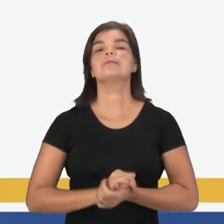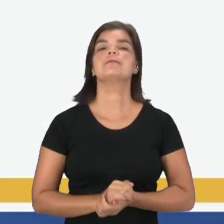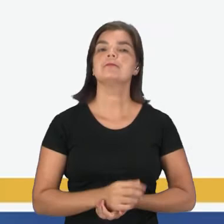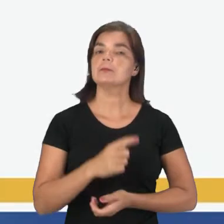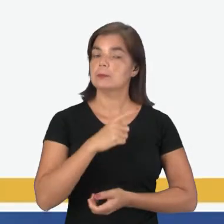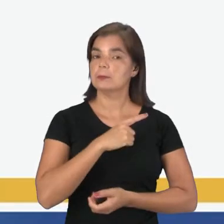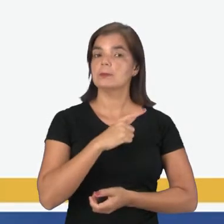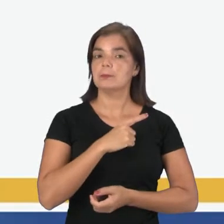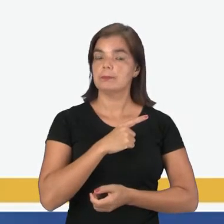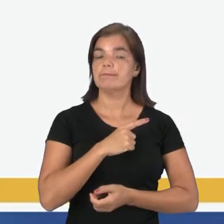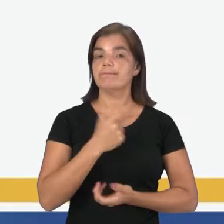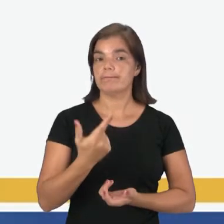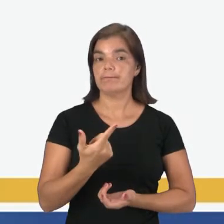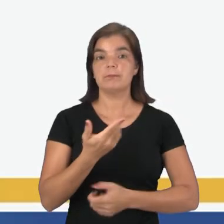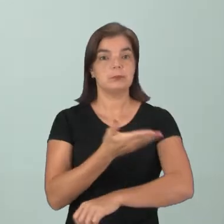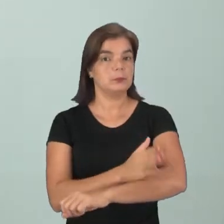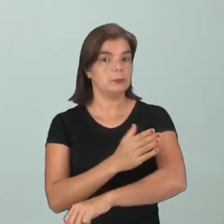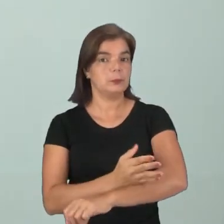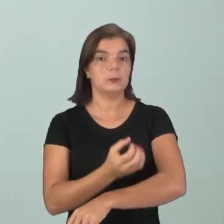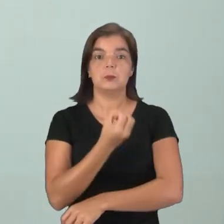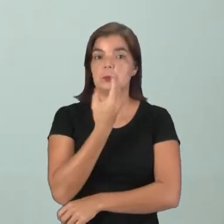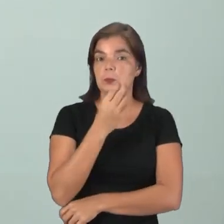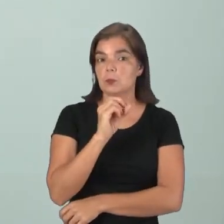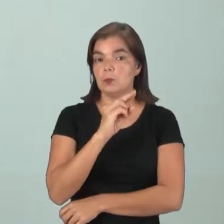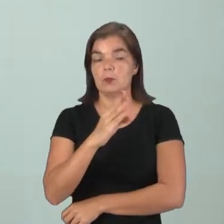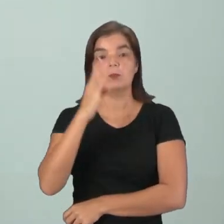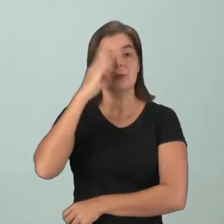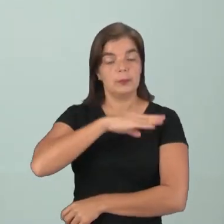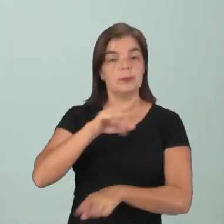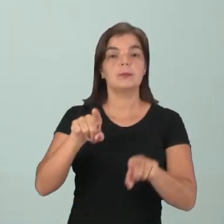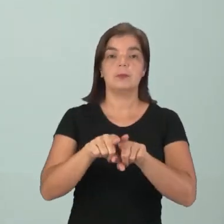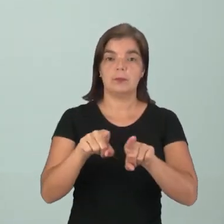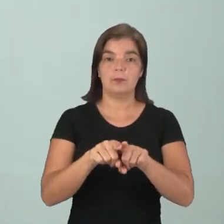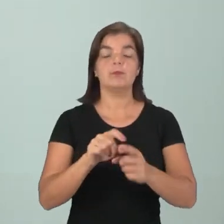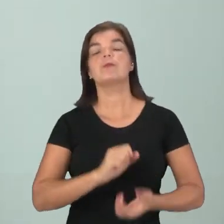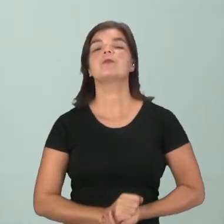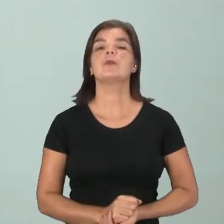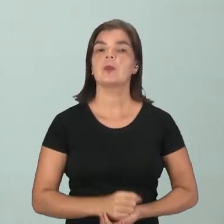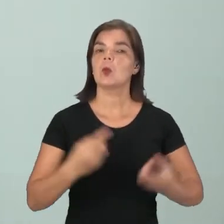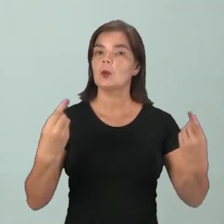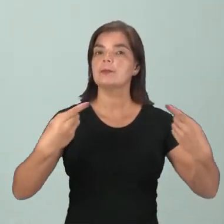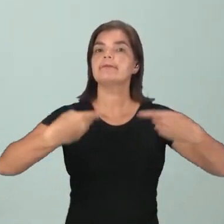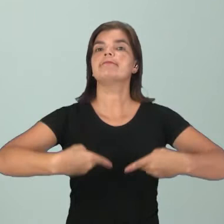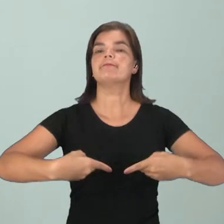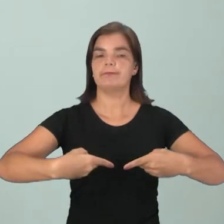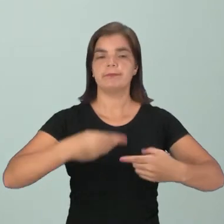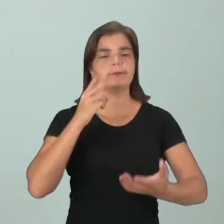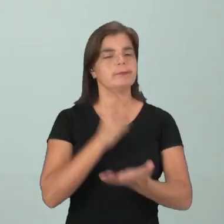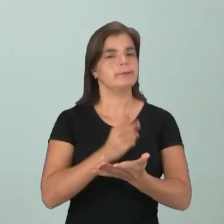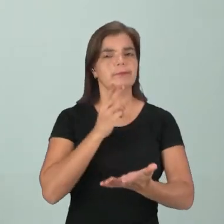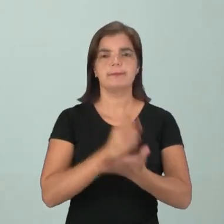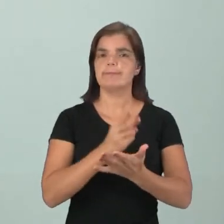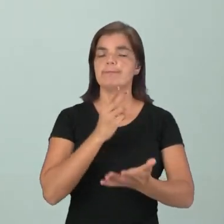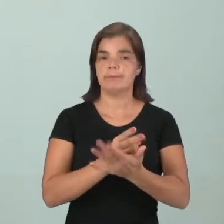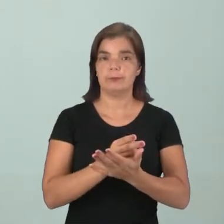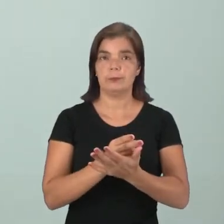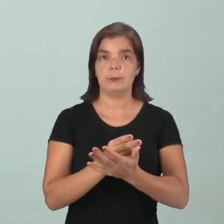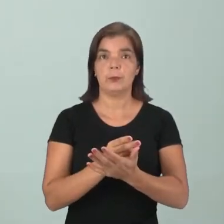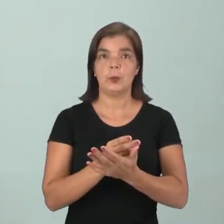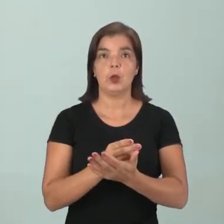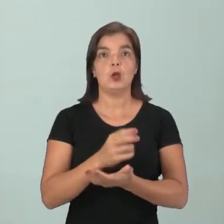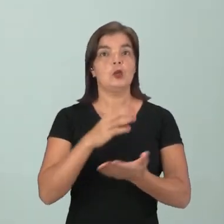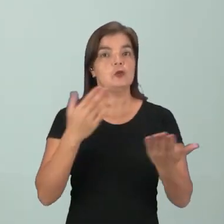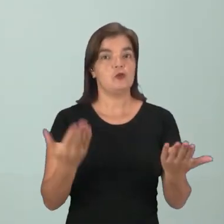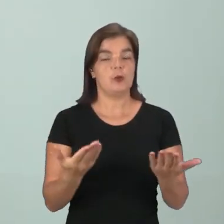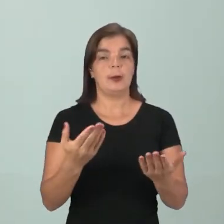o mal. A gente tem na prática o bem e o mal. Essas religiões dualistas dizem que o bem e o mal disputam constantemente.